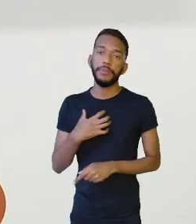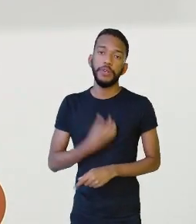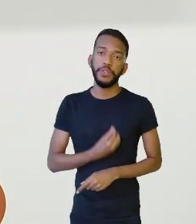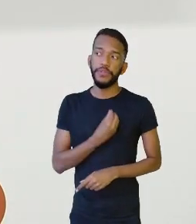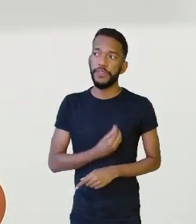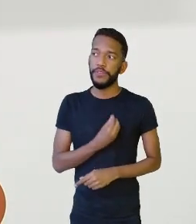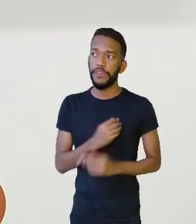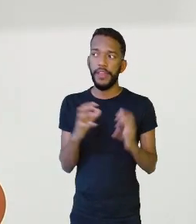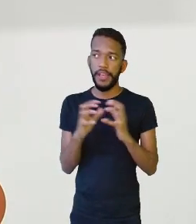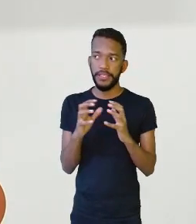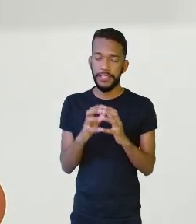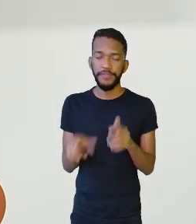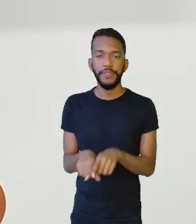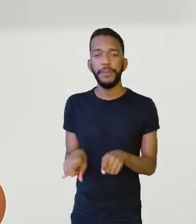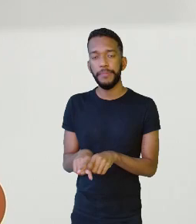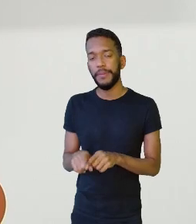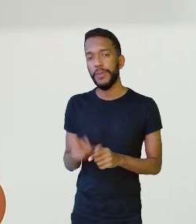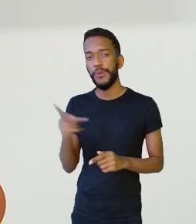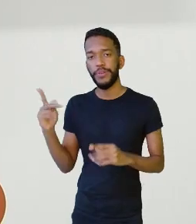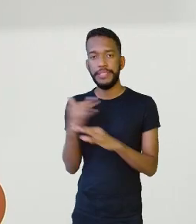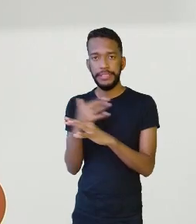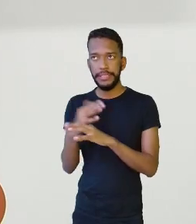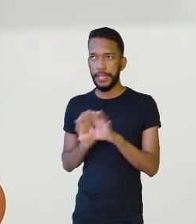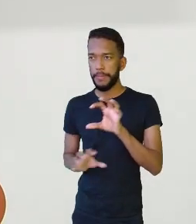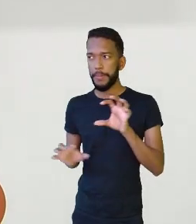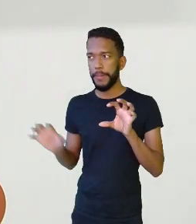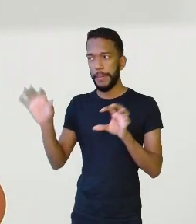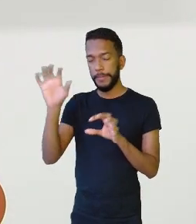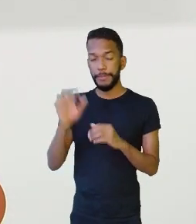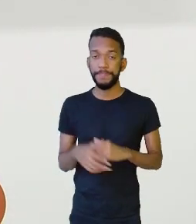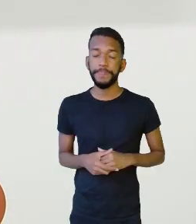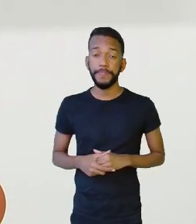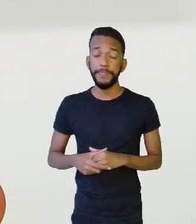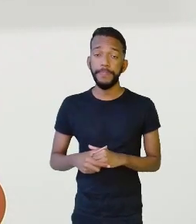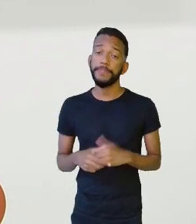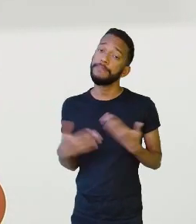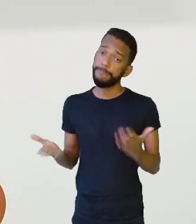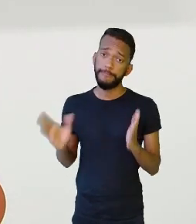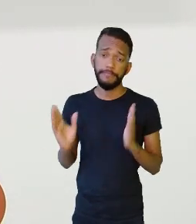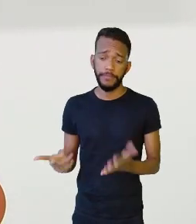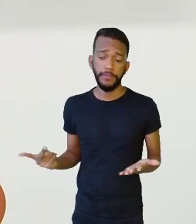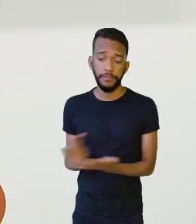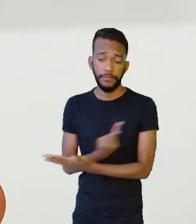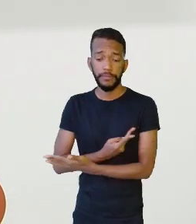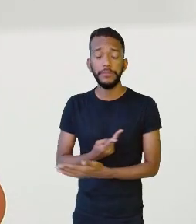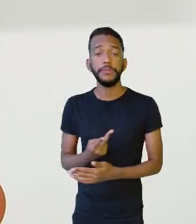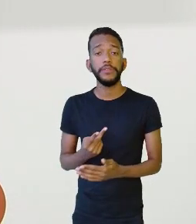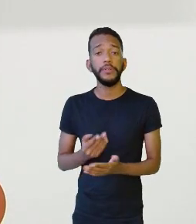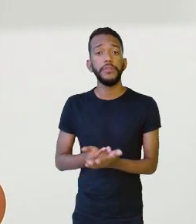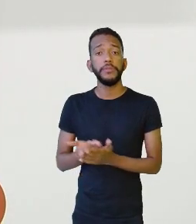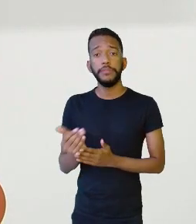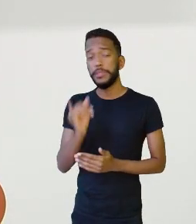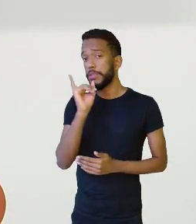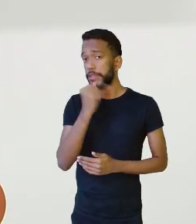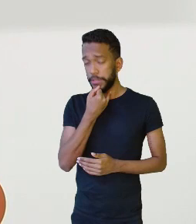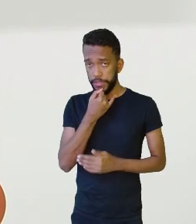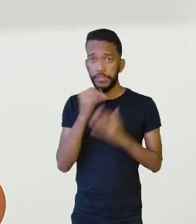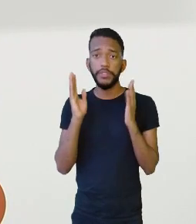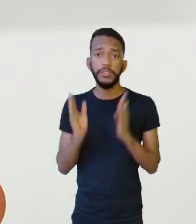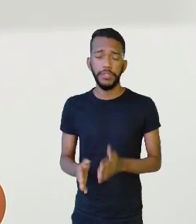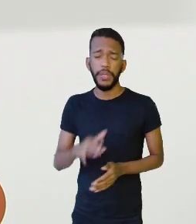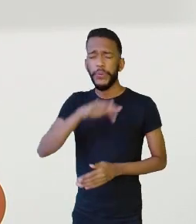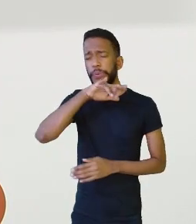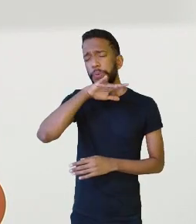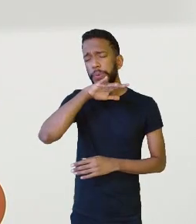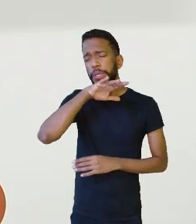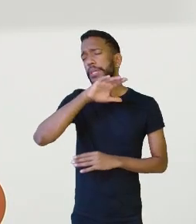no Recife e em outras cidades. Apesar de ter começado de uma forma triste, uma forma muito